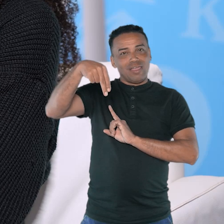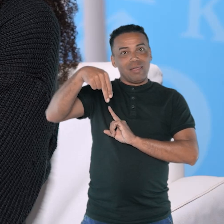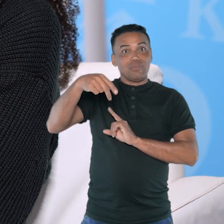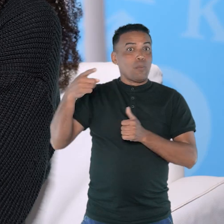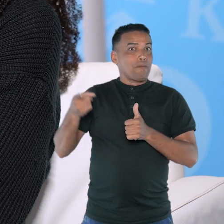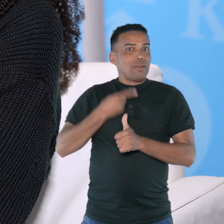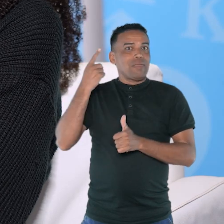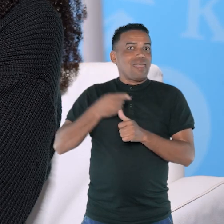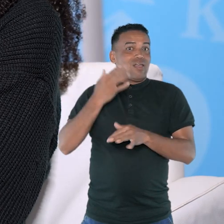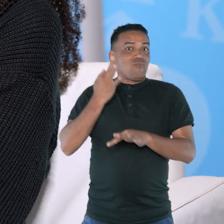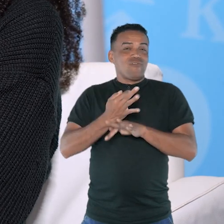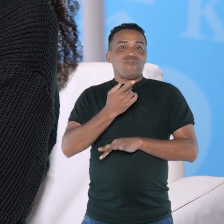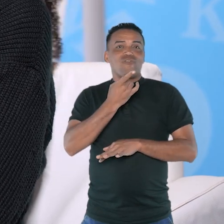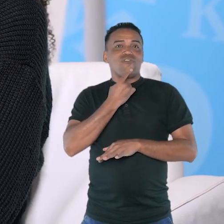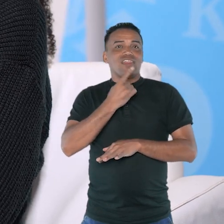que a gente teve